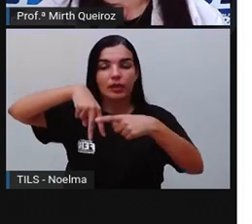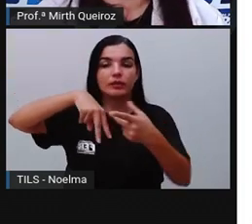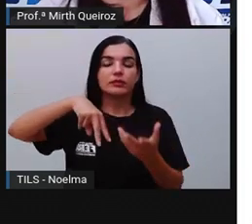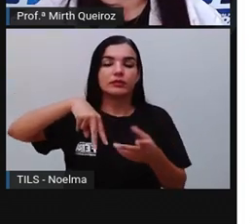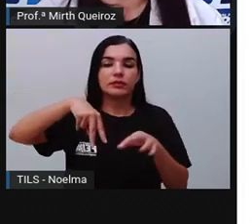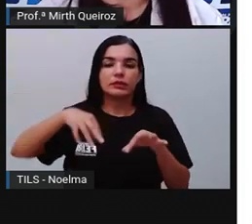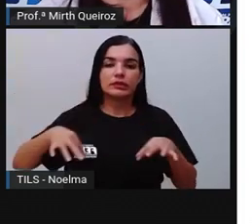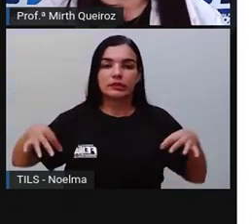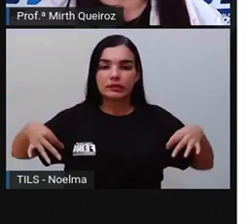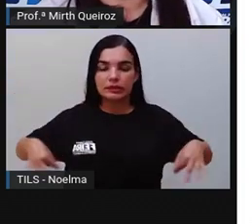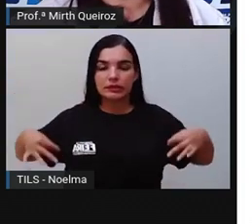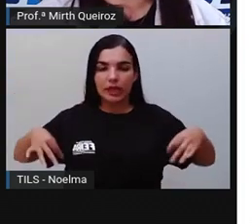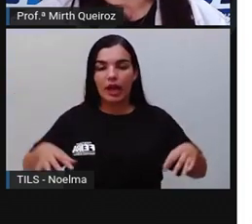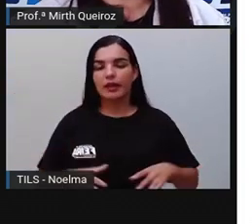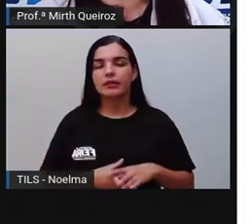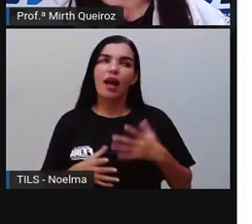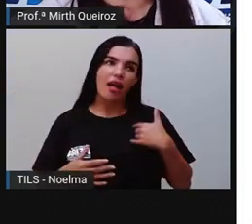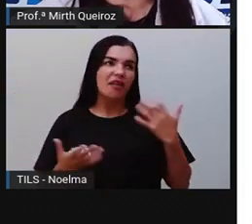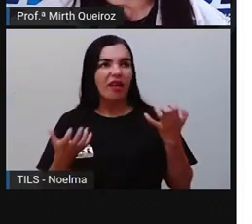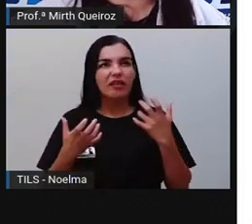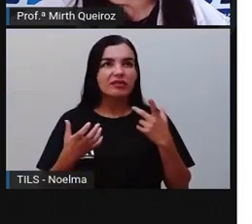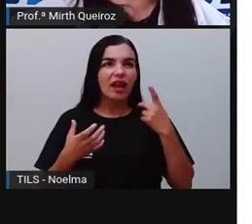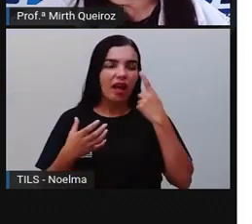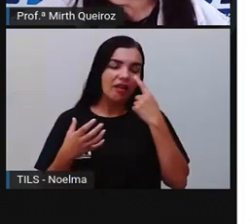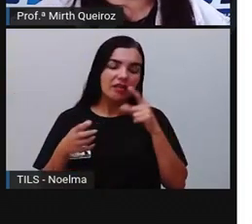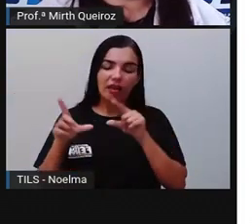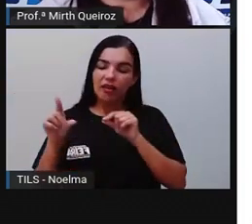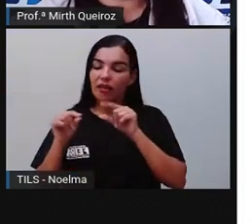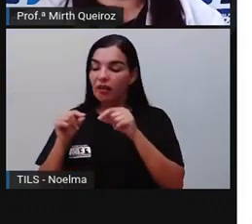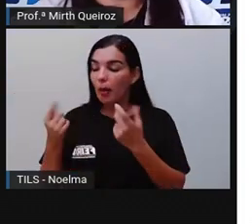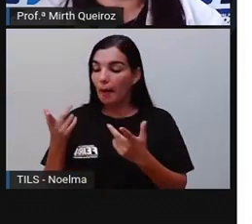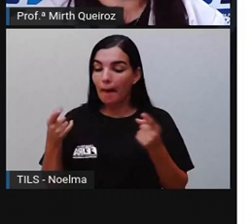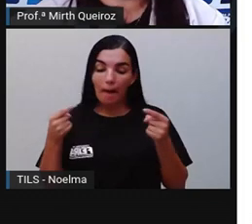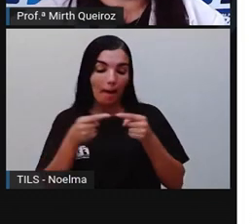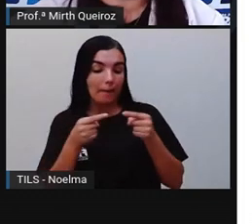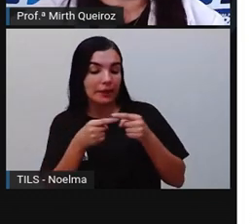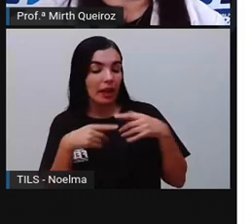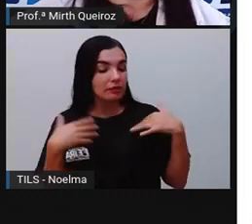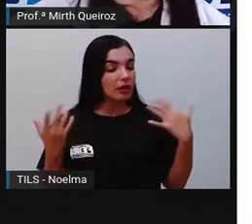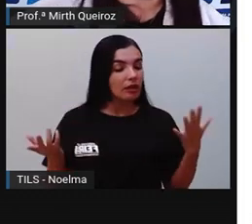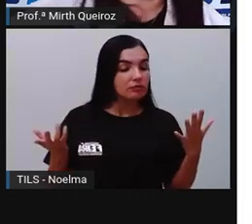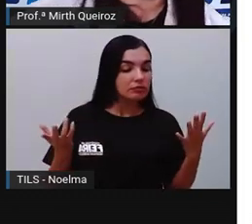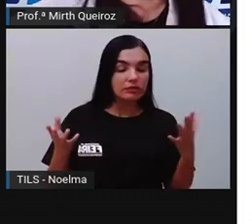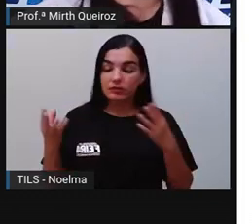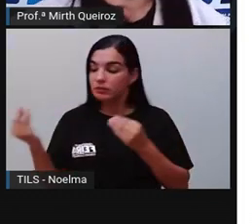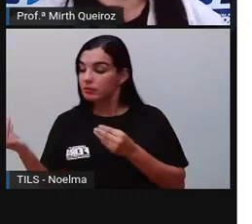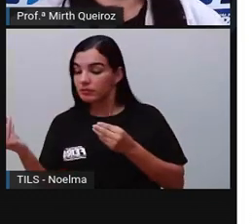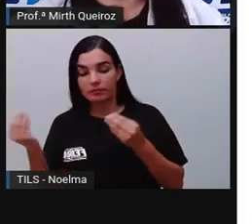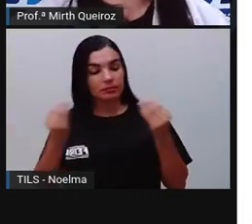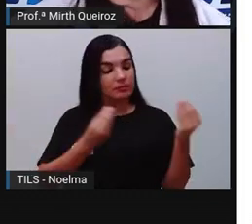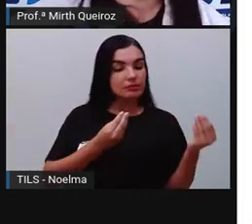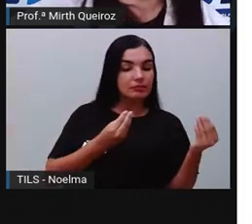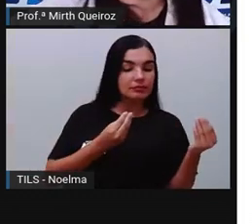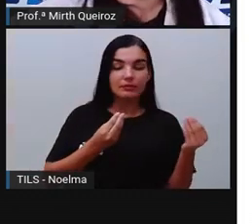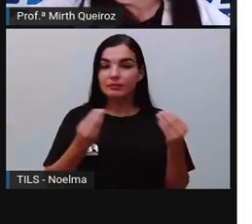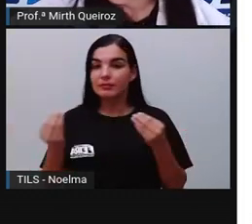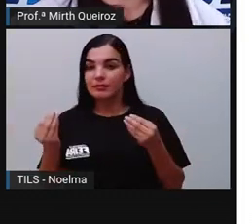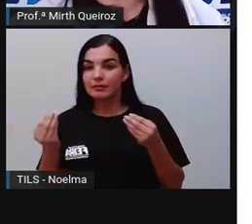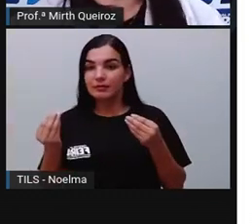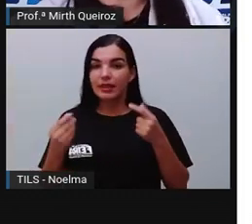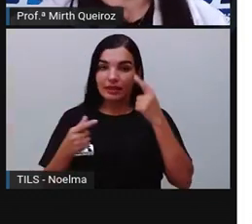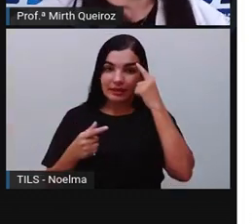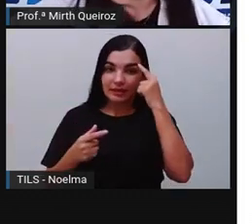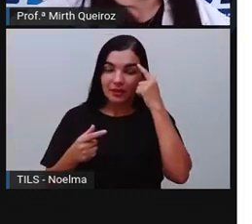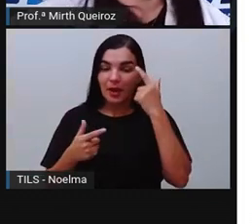vocês começam a vestir. Ah, qual combinaria mais aí? Eu posso pegar esse short com essa blusa, ou essa blusa eu posso usar com